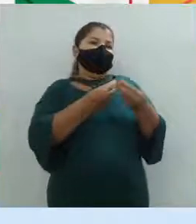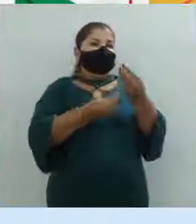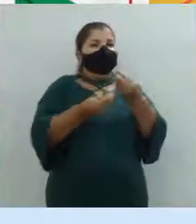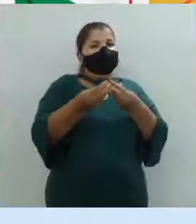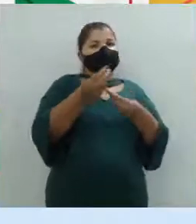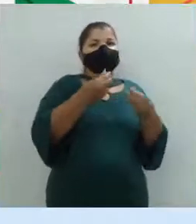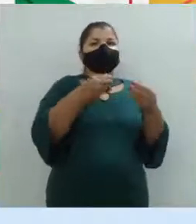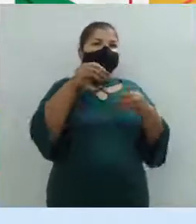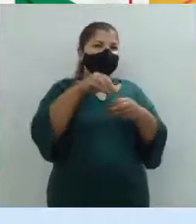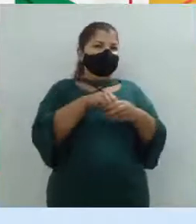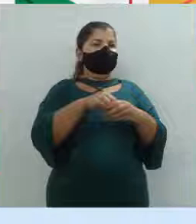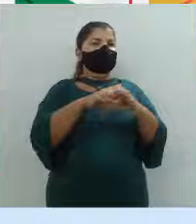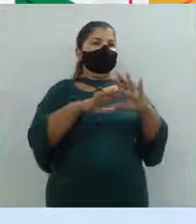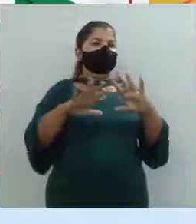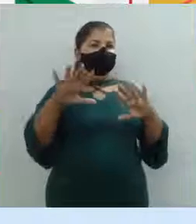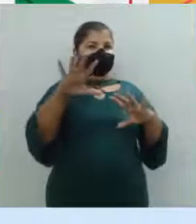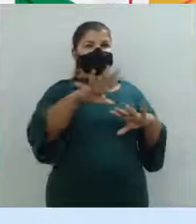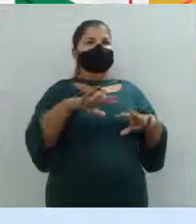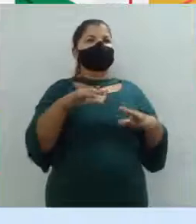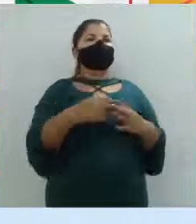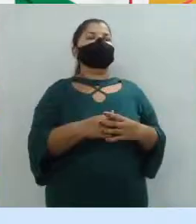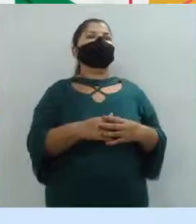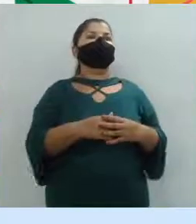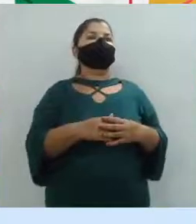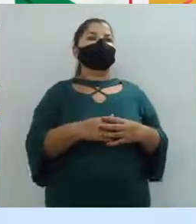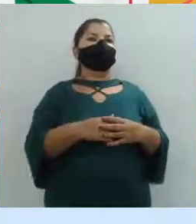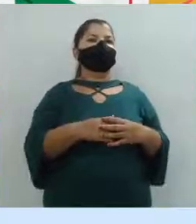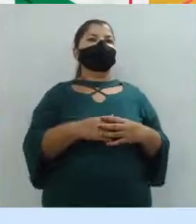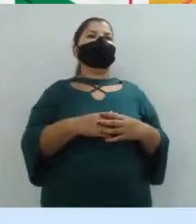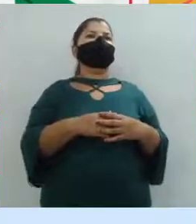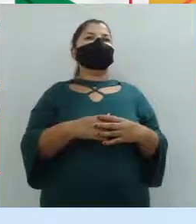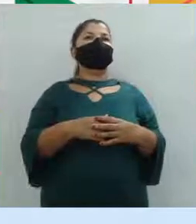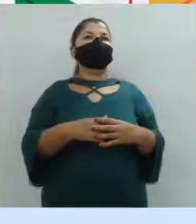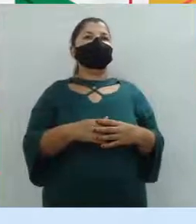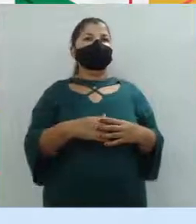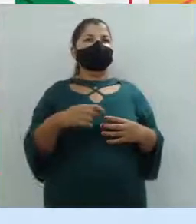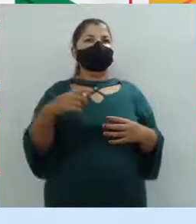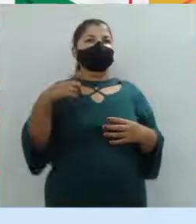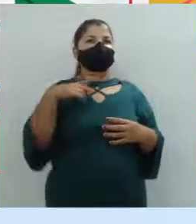desse ambiente, ok? Essa obra está em